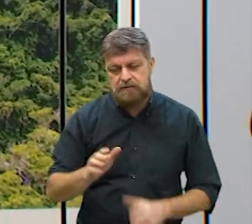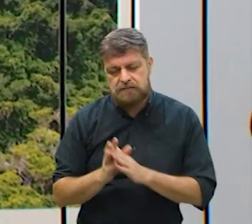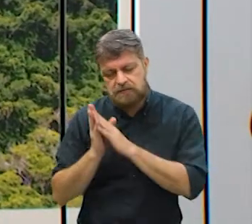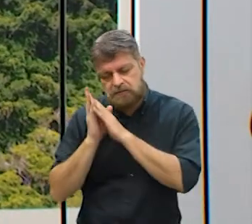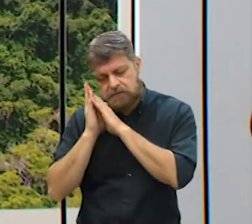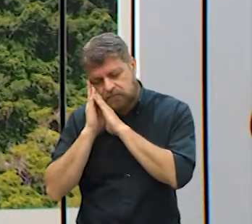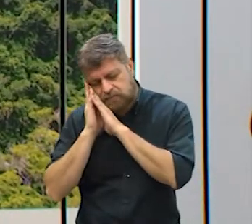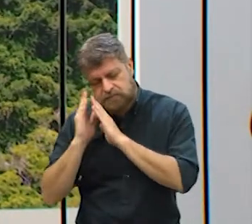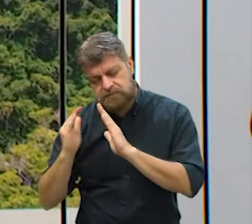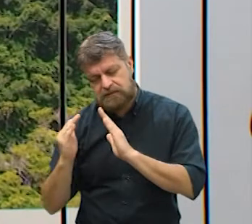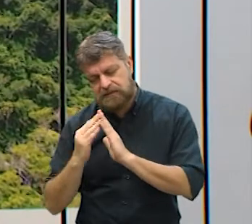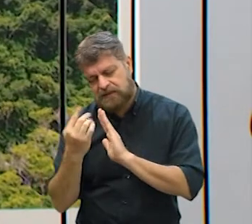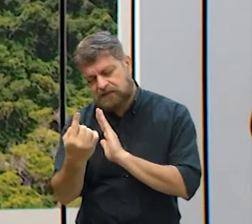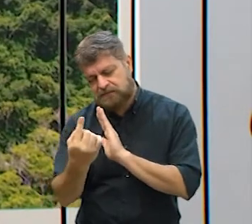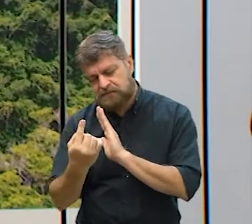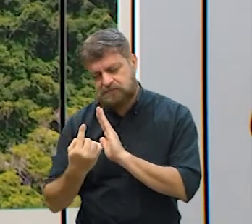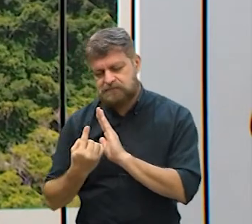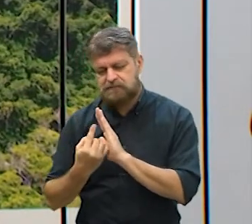sua casa.